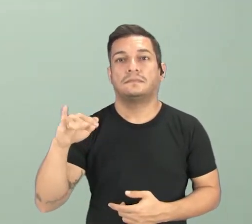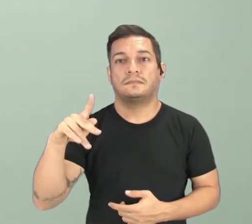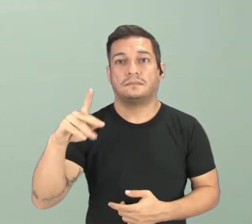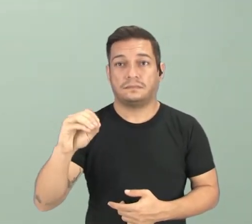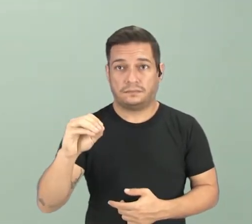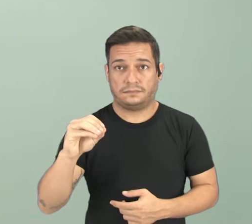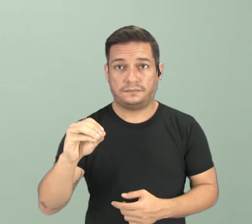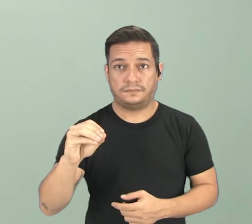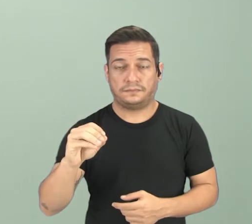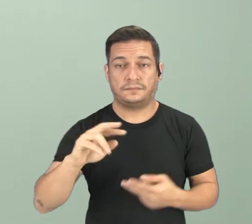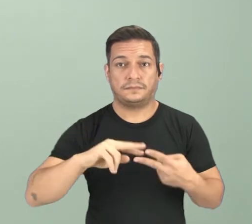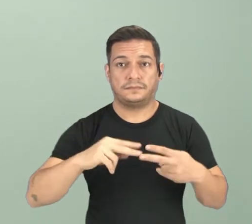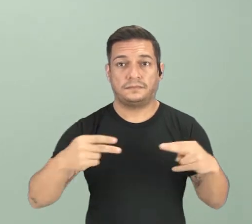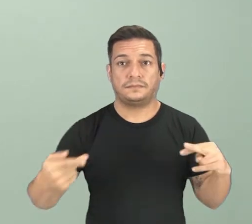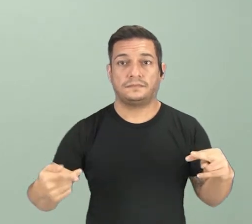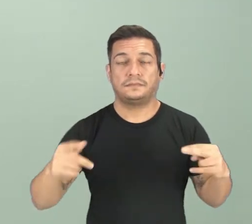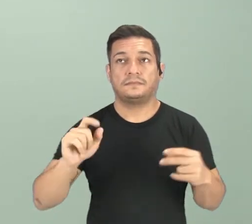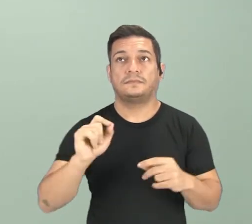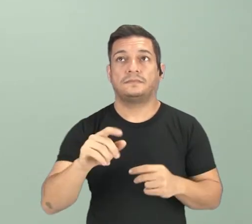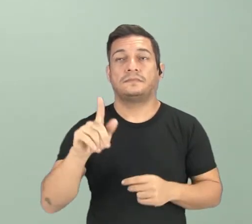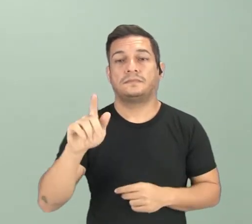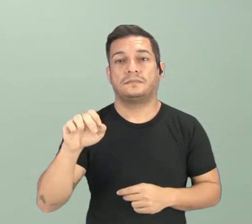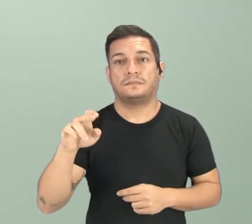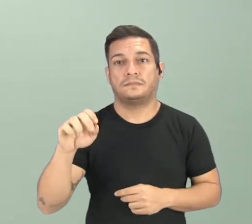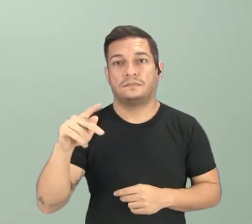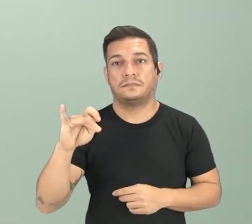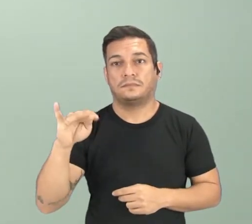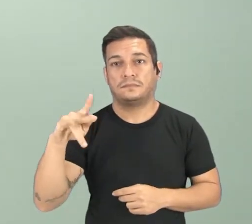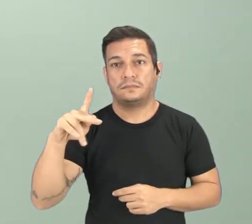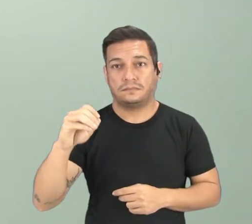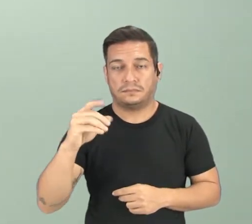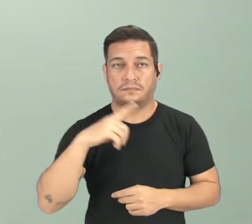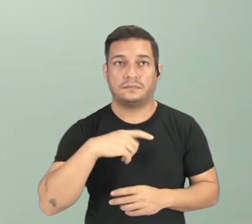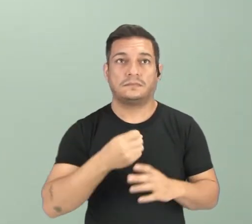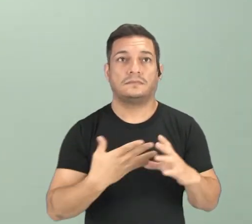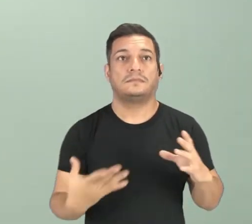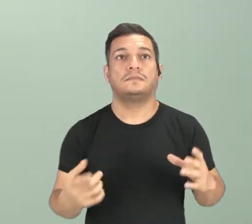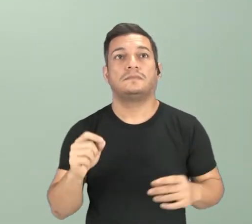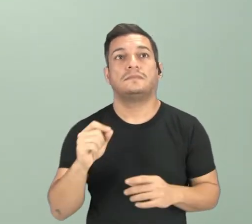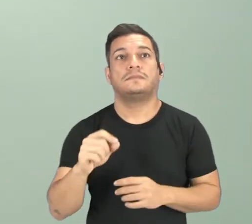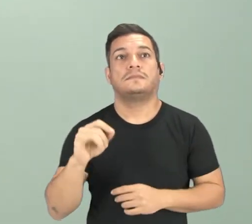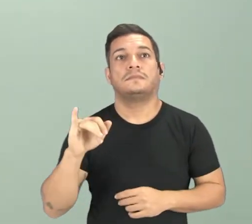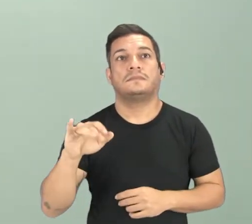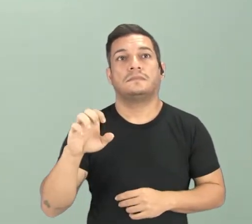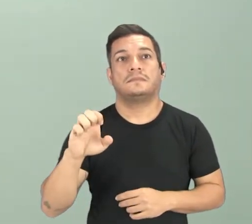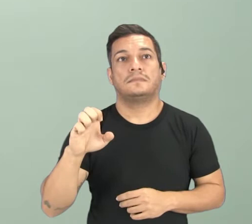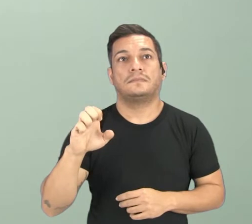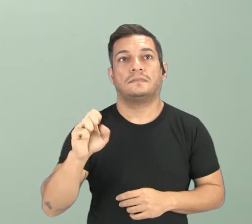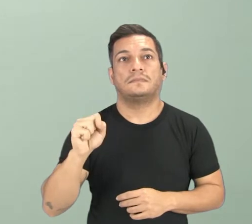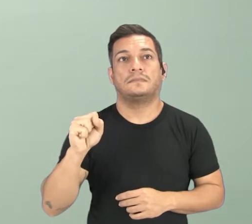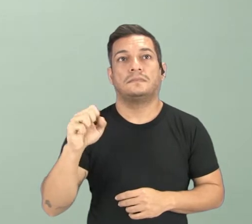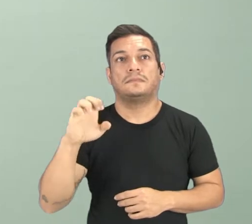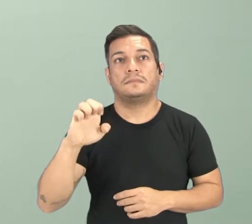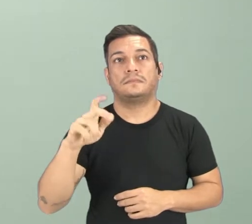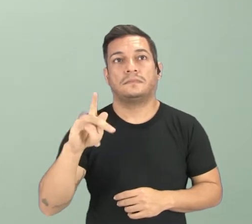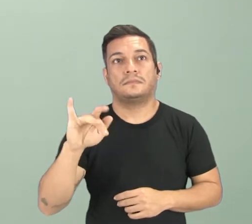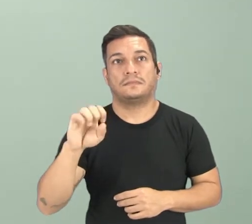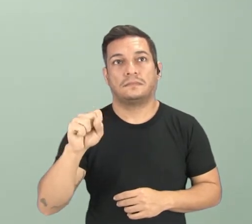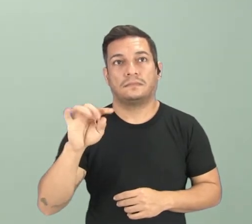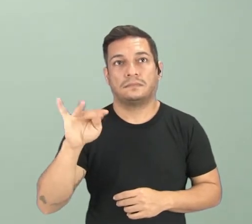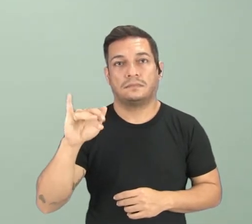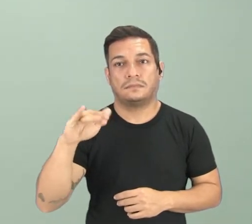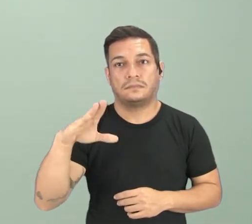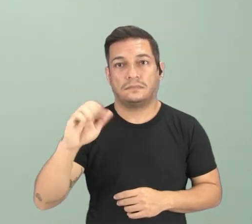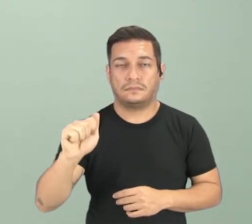nossa configuração genética é o genótipo. Eu tenho a característica epistática, a gente viu a não epistática e temos